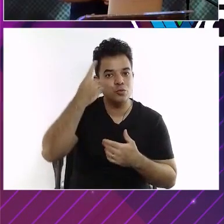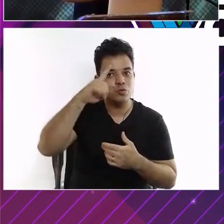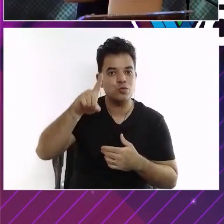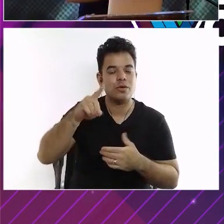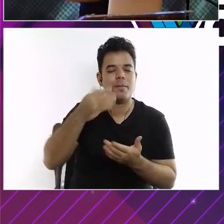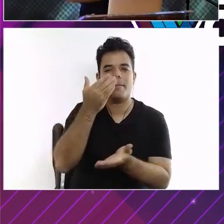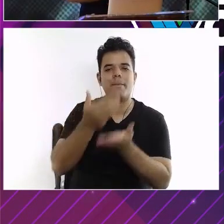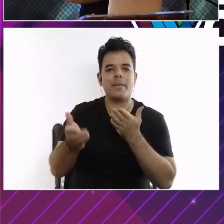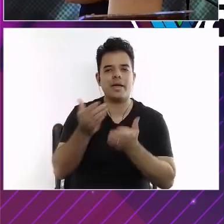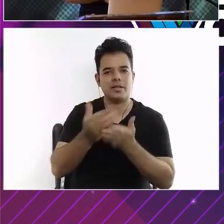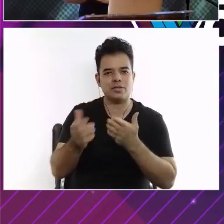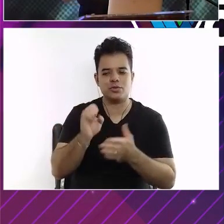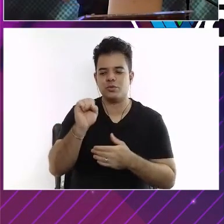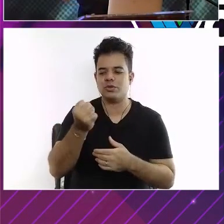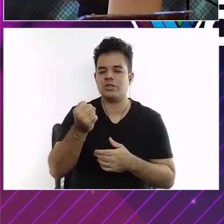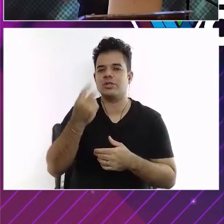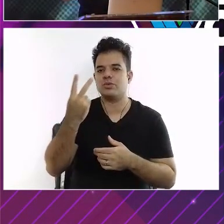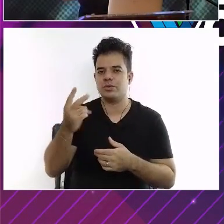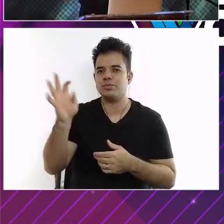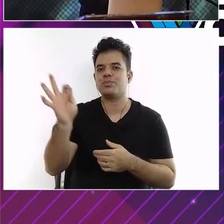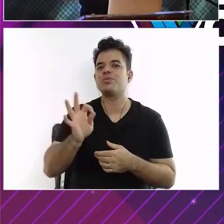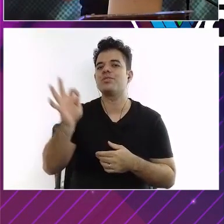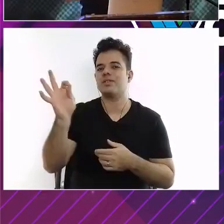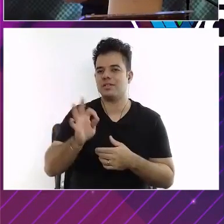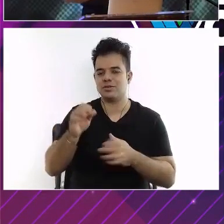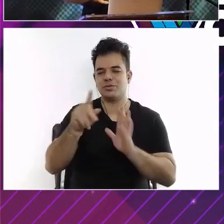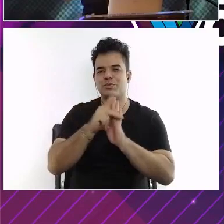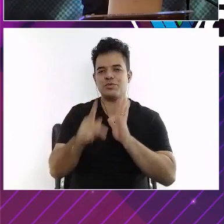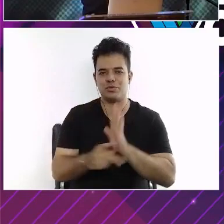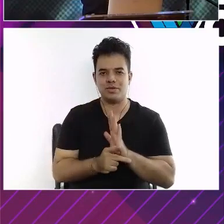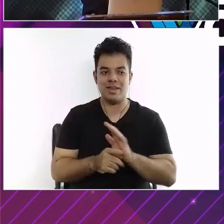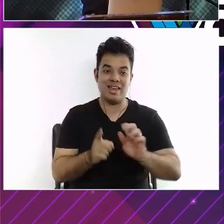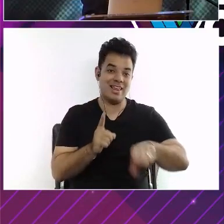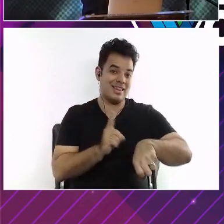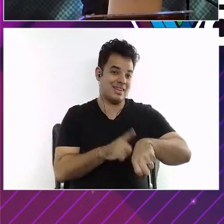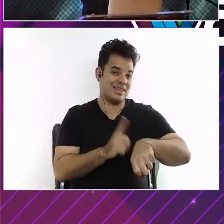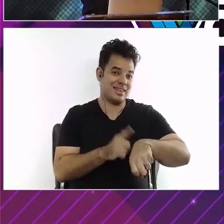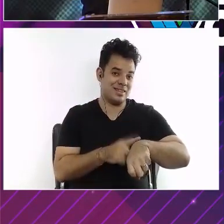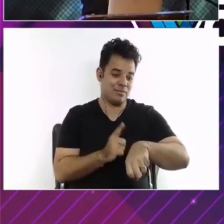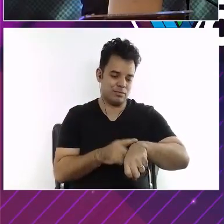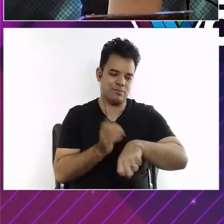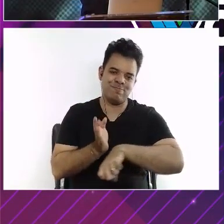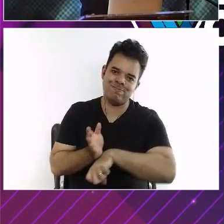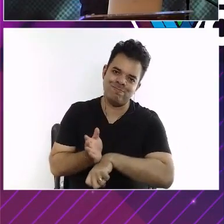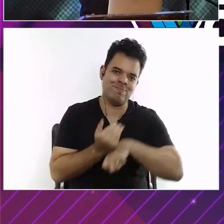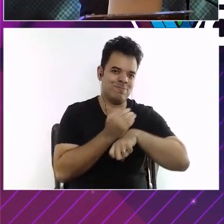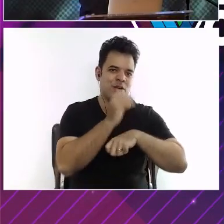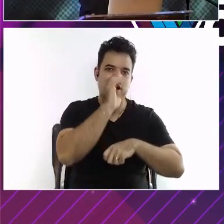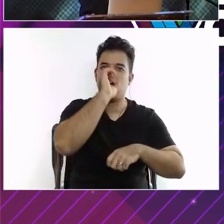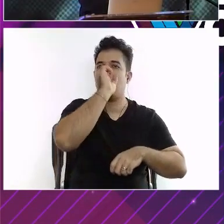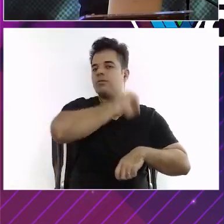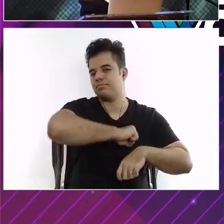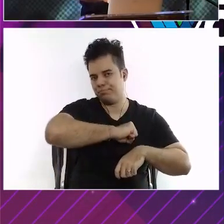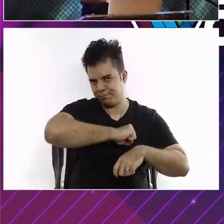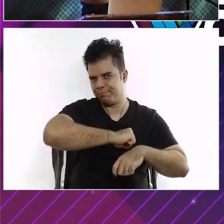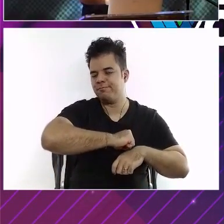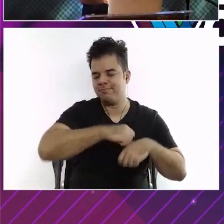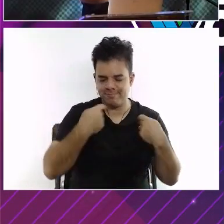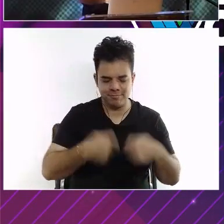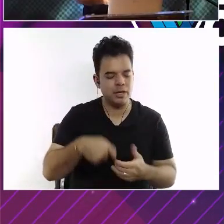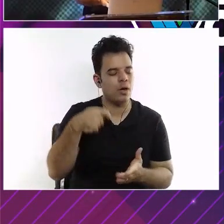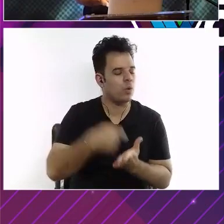tem como problema? Reduzir o tempo de tomada de decisão para não só permitido, mas obrigatório